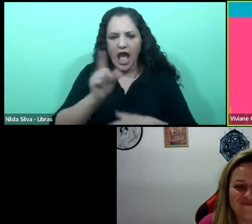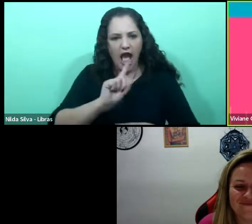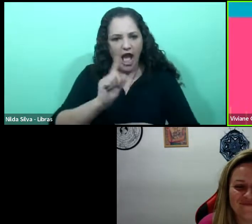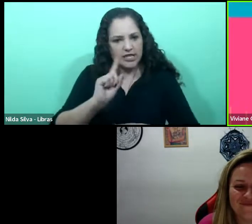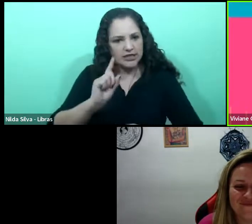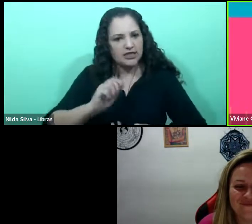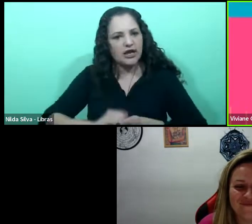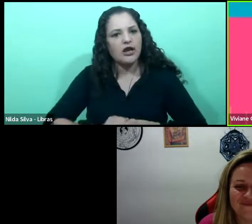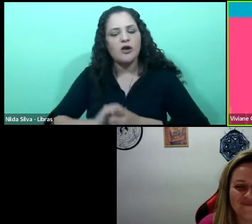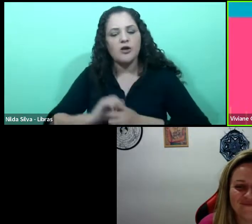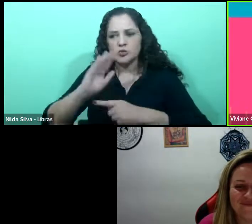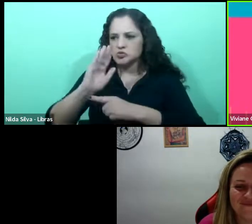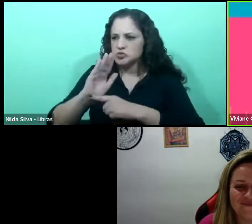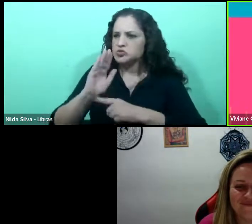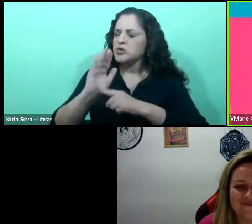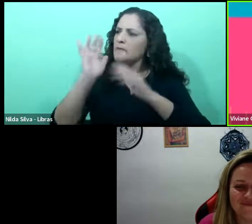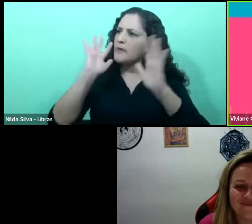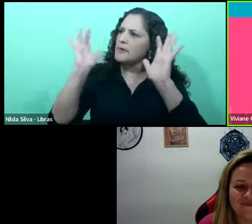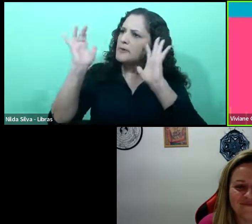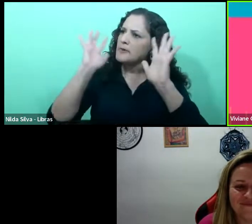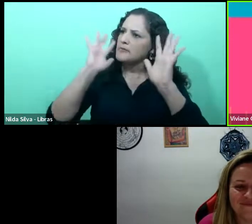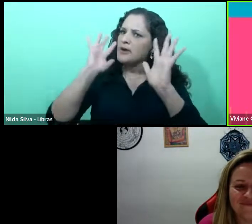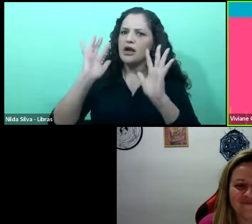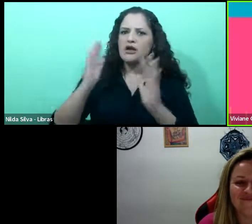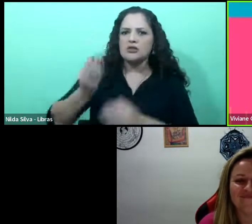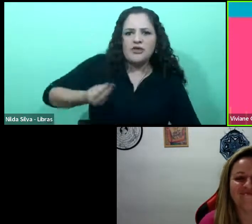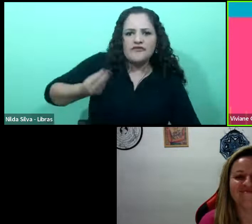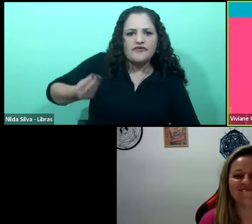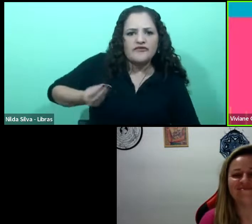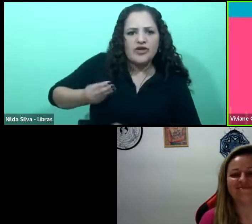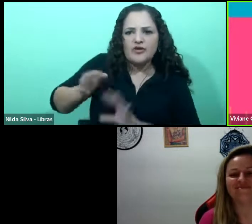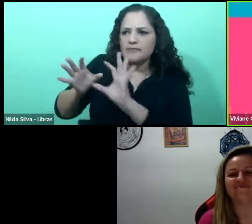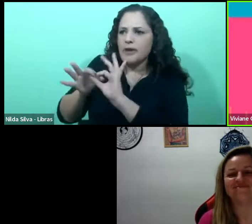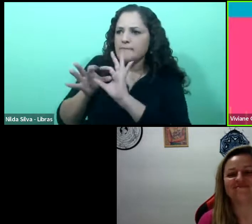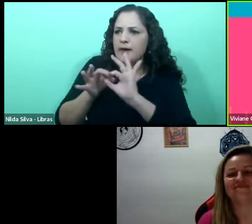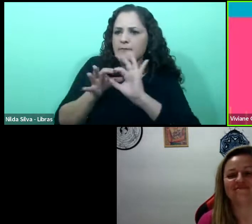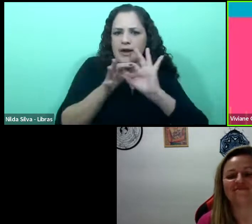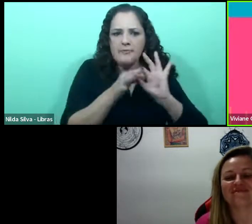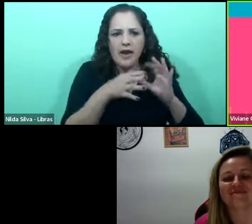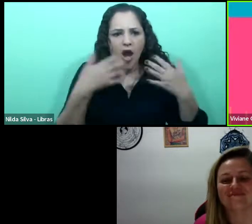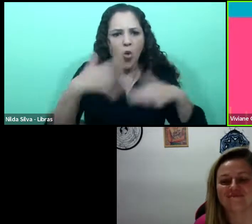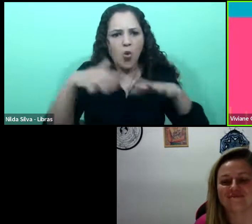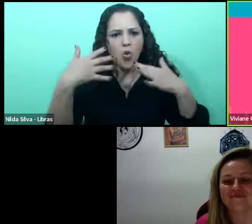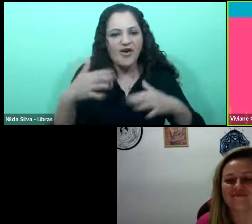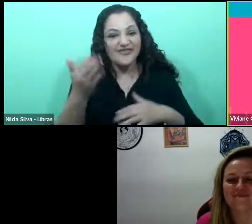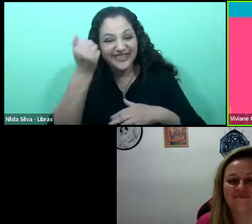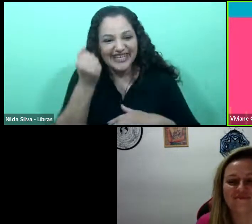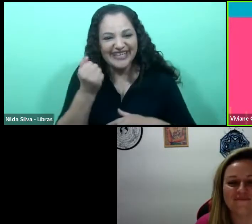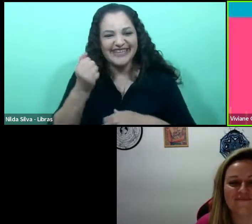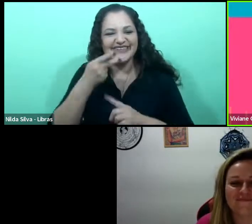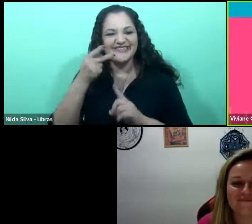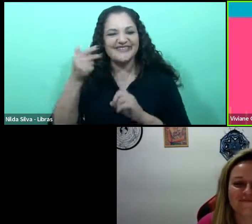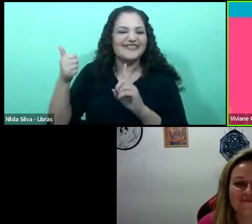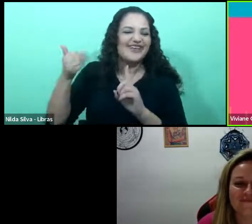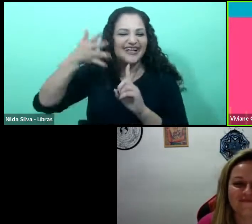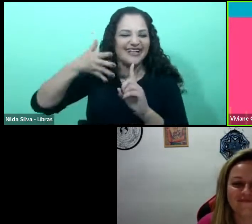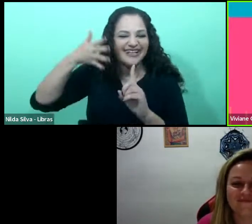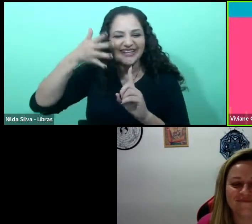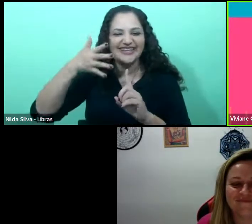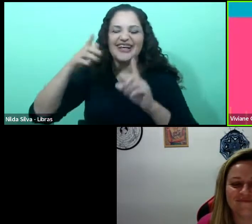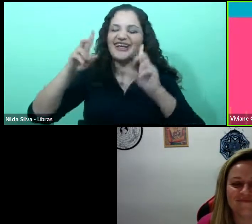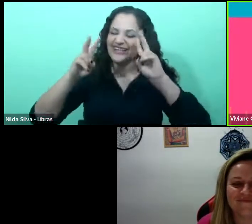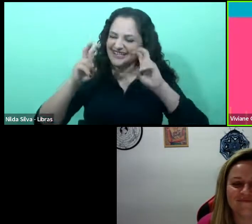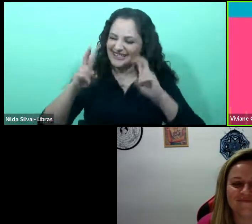gente pensar sobre a conjuntura que vivemos, e nada melhor que ela para vir aqui falar a respeito